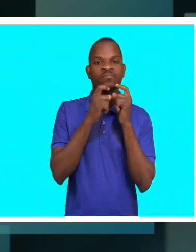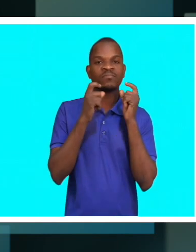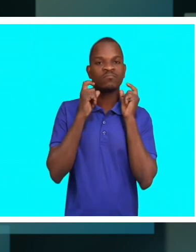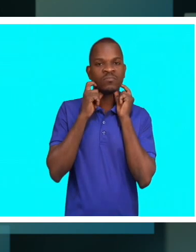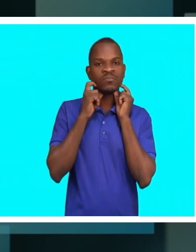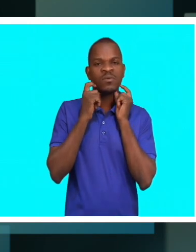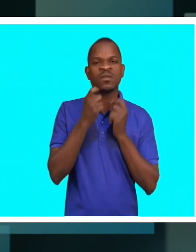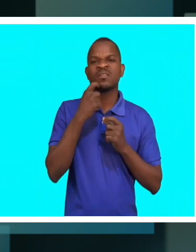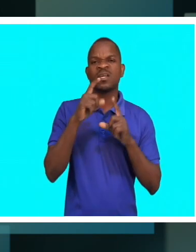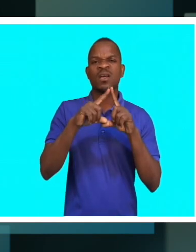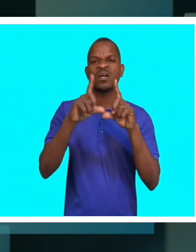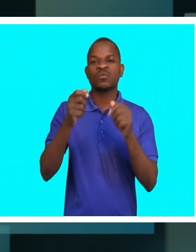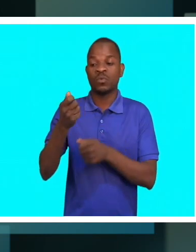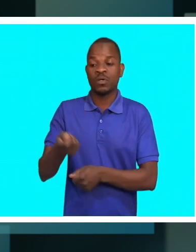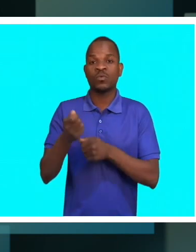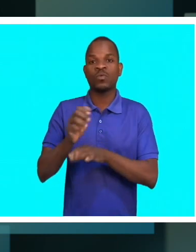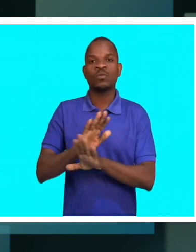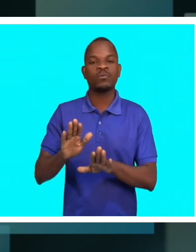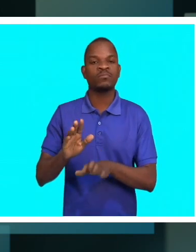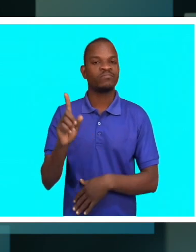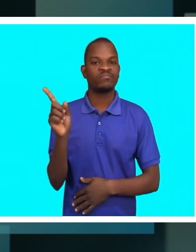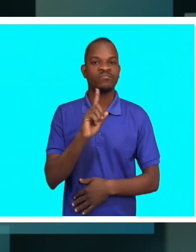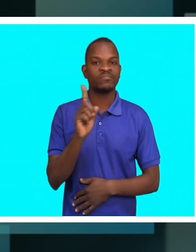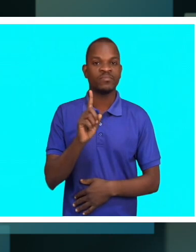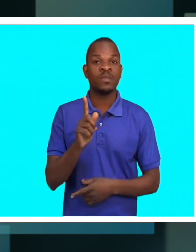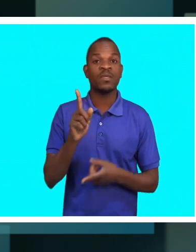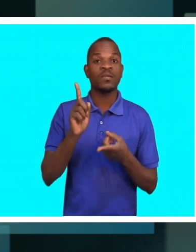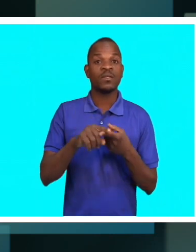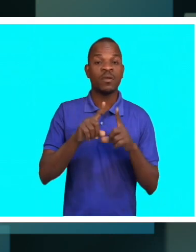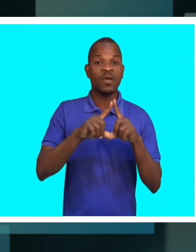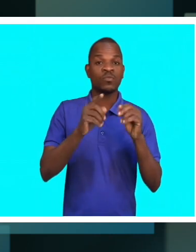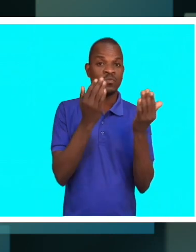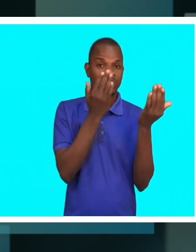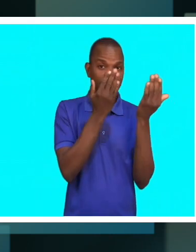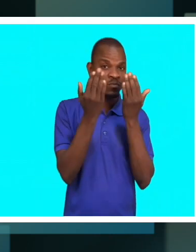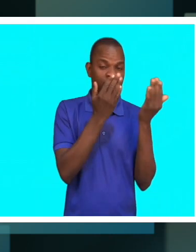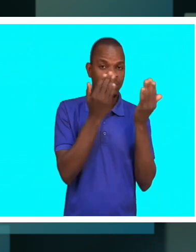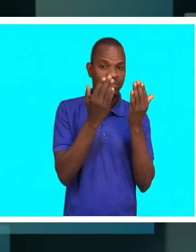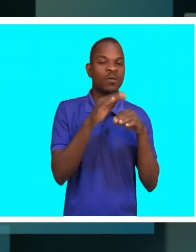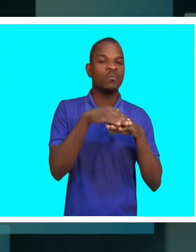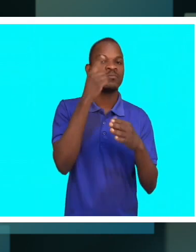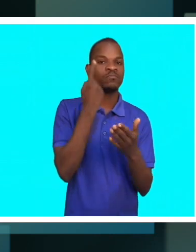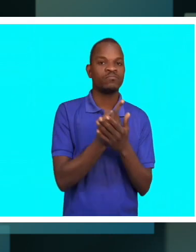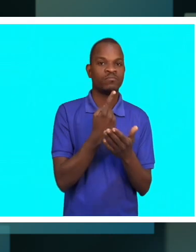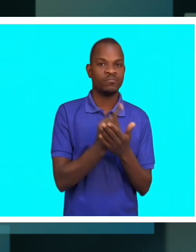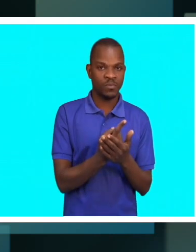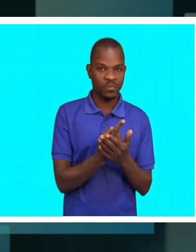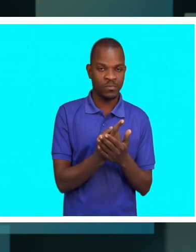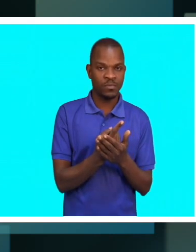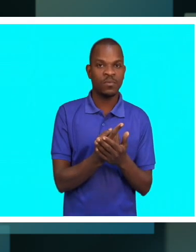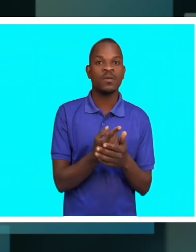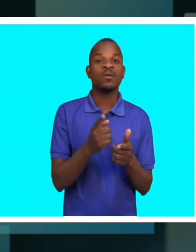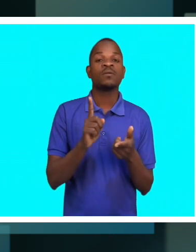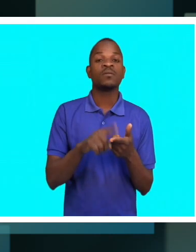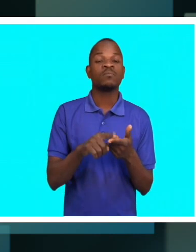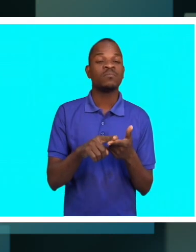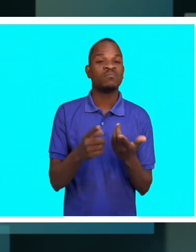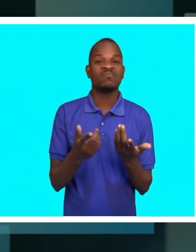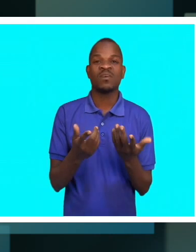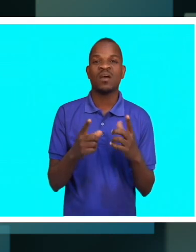Moçambique, não só a agricultura, mas também a formação essencial, que é muito